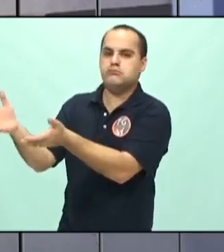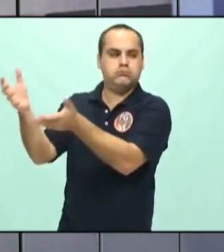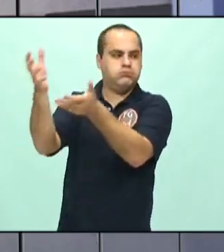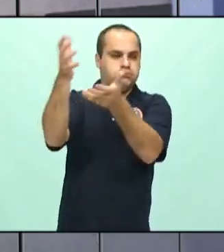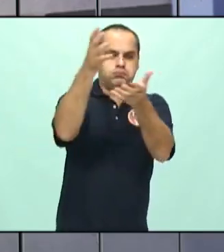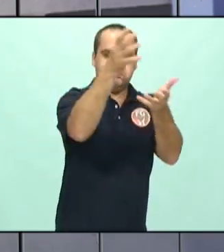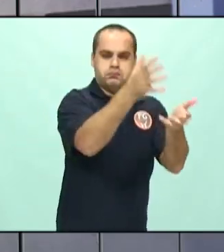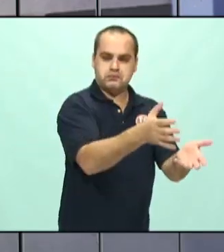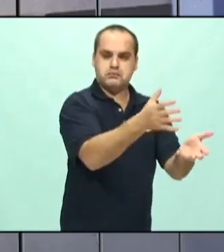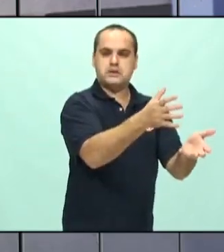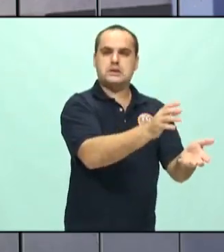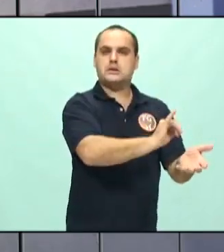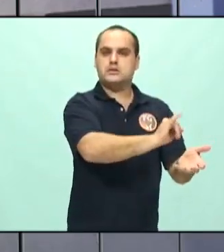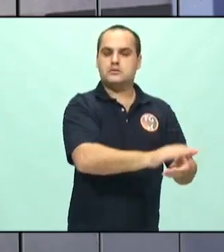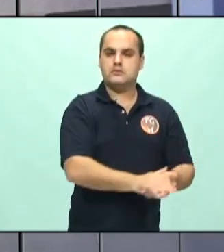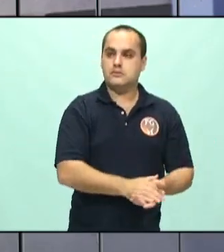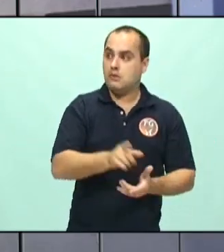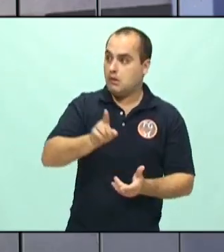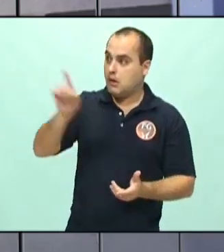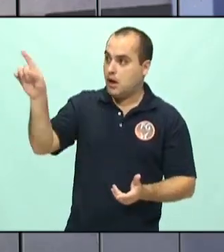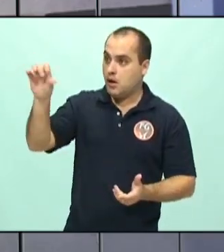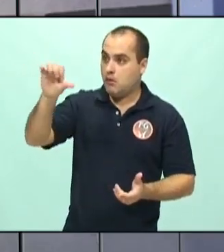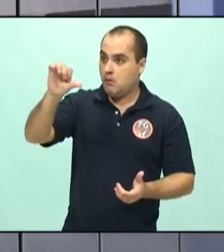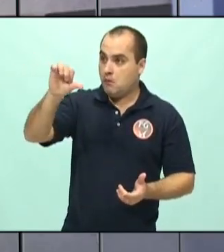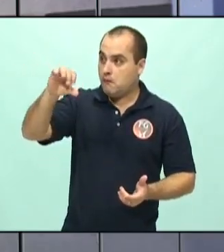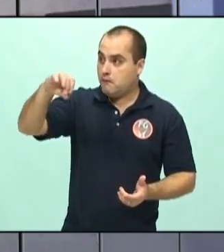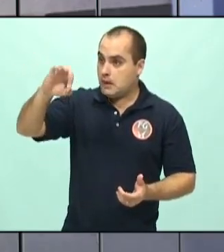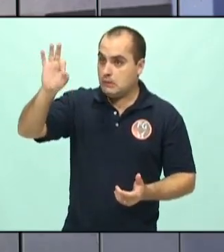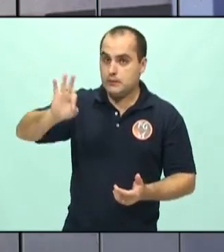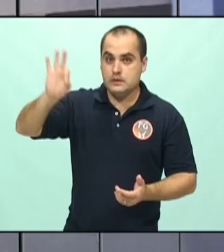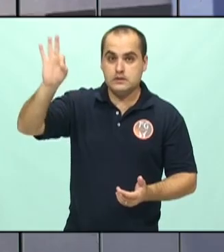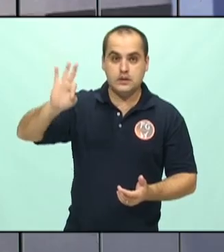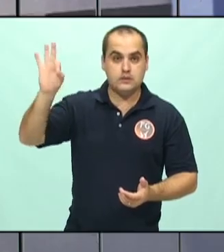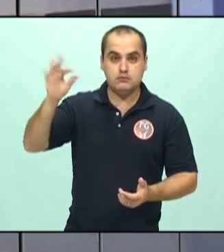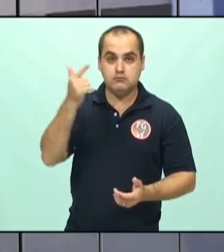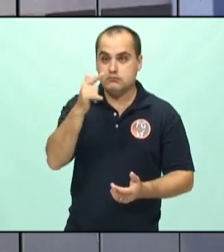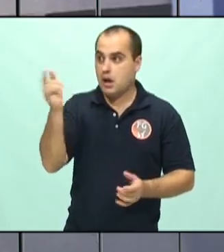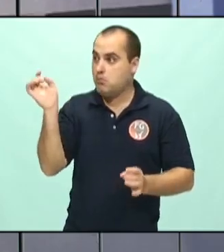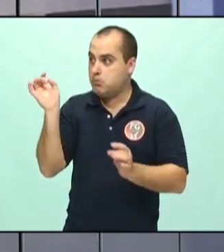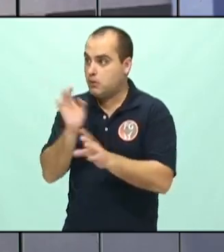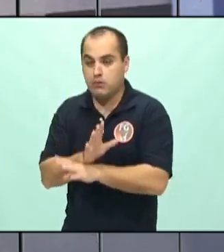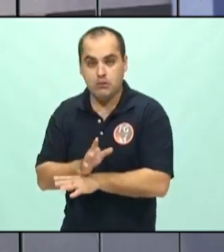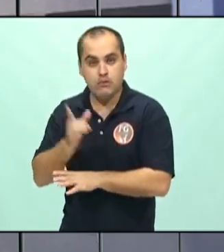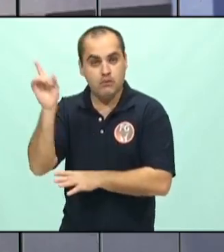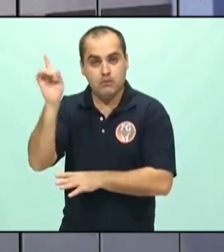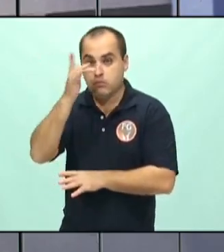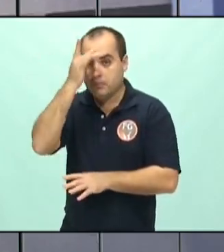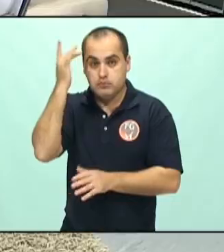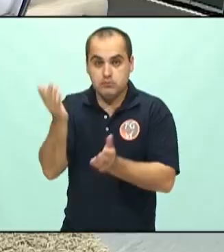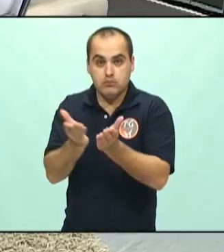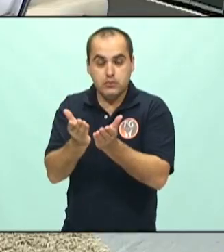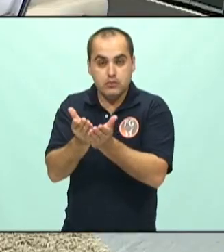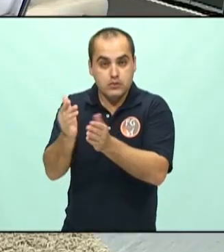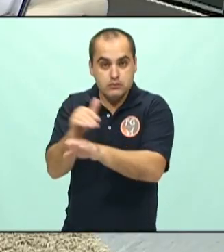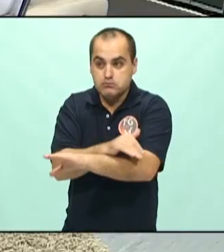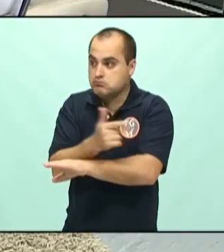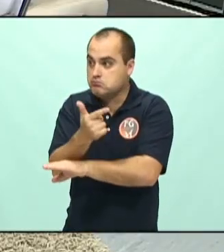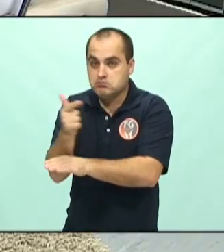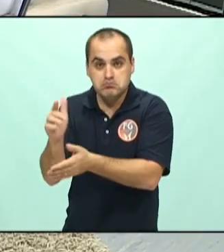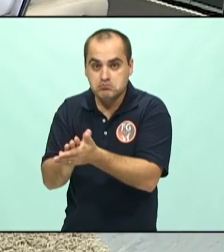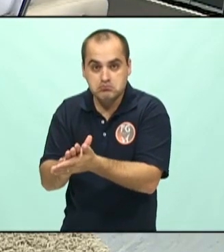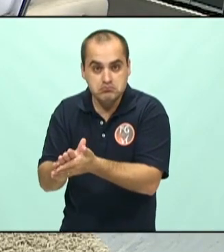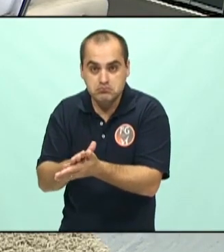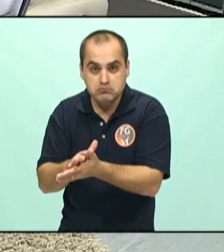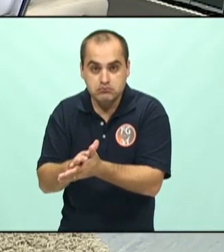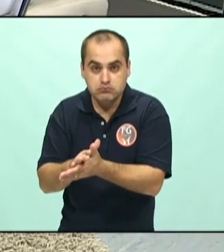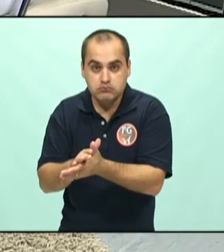assim uma coisa 90% 91% ver bem pouco essas pessoas na rua lá tá então uma